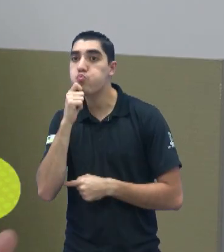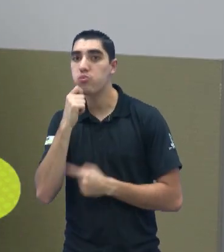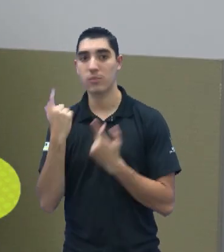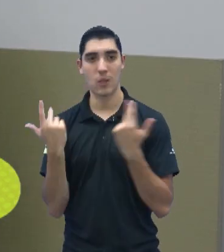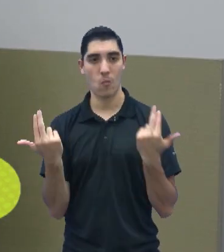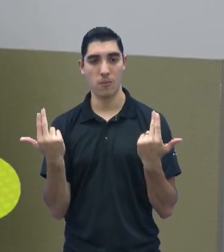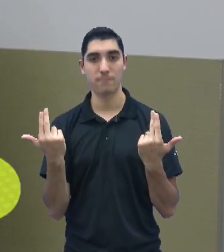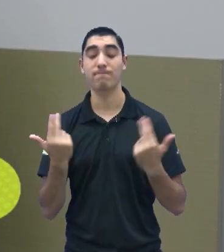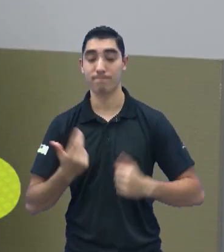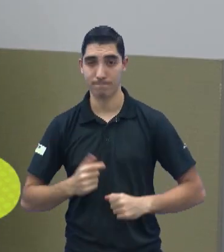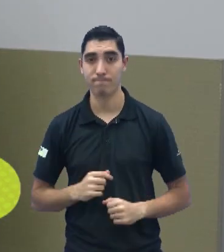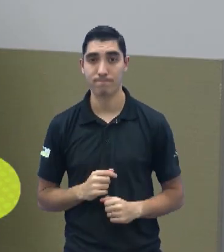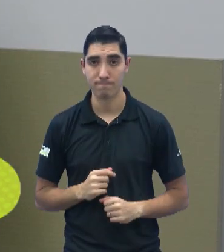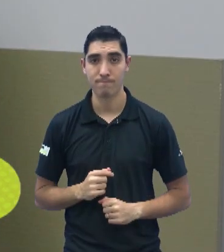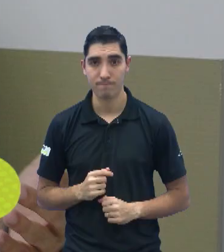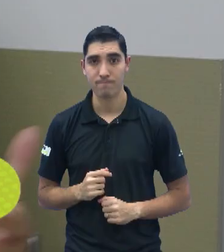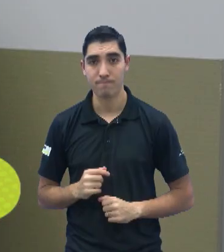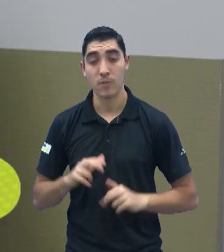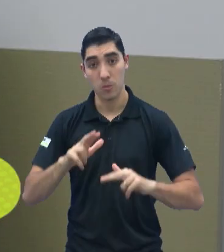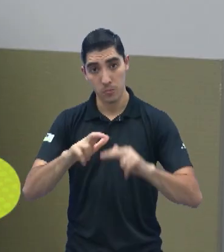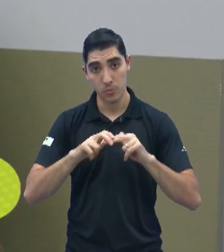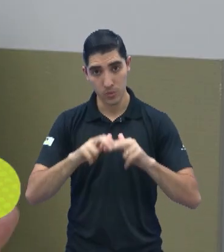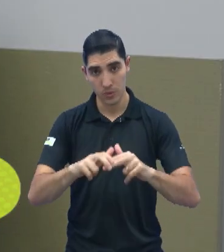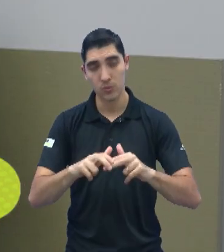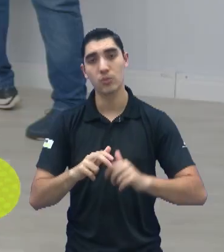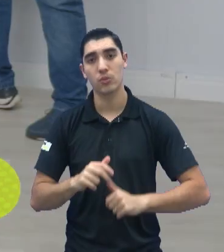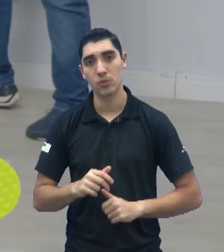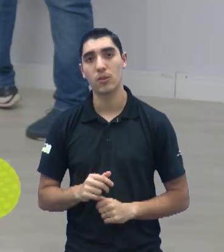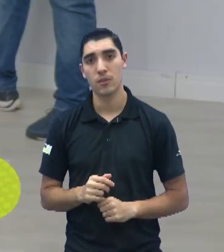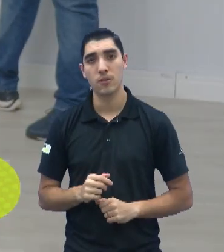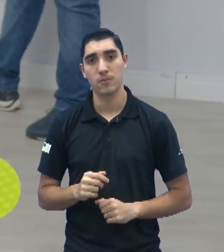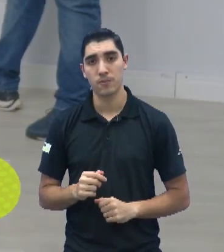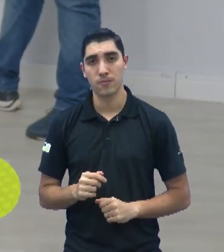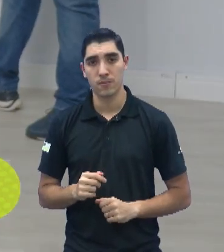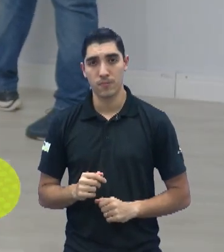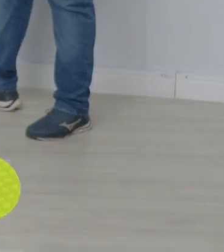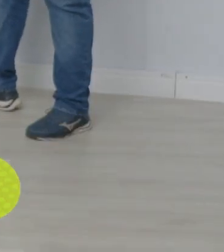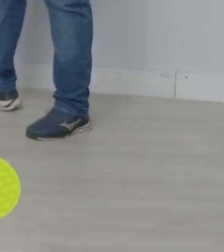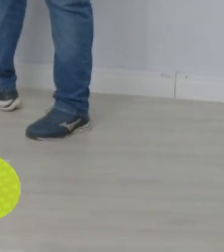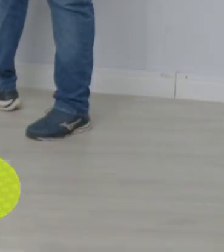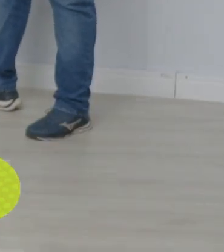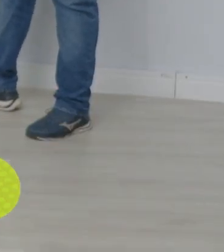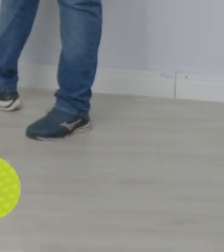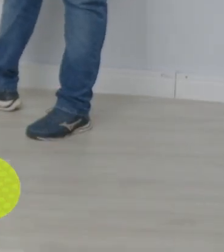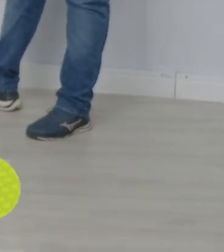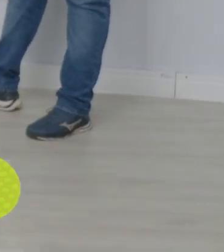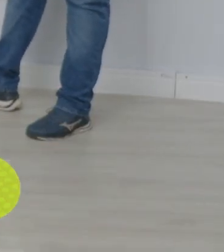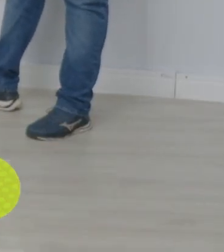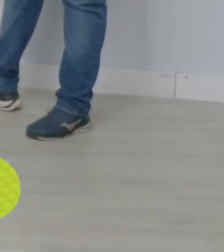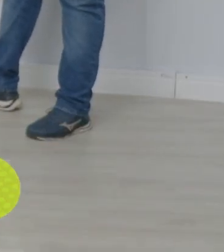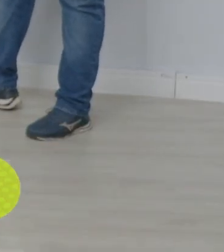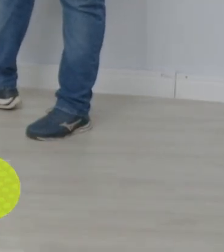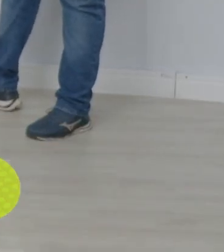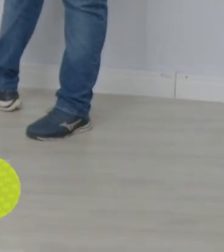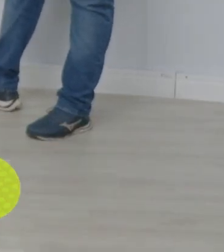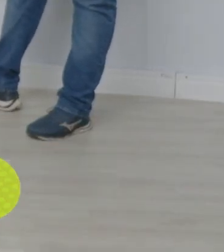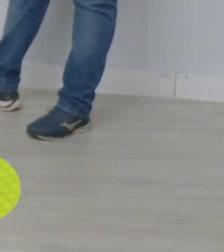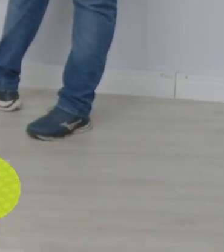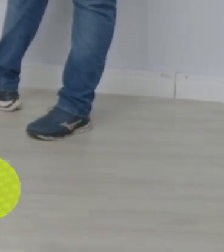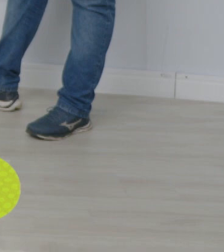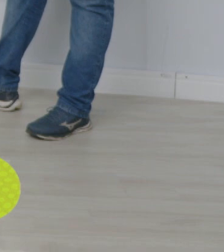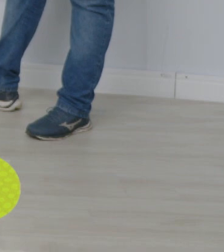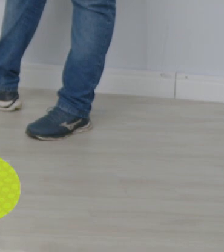Depois a gente conversa, eu posso falar, que se eu falar aqui, de repente eles veem lá e já vão saber o que a gente está estudando, né? Mas a gente está estudando muito o time deles. A gente armou, né,